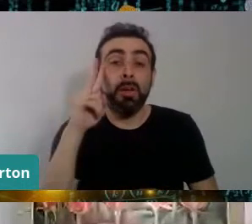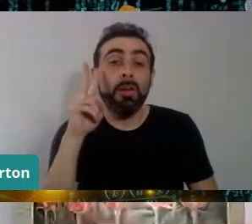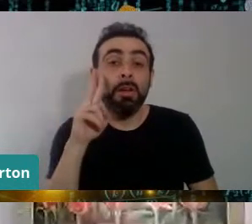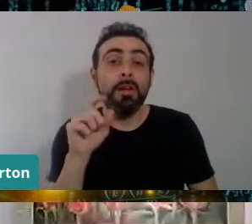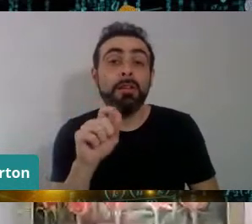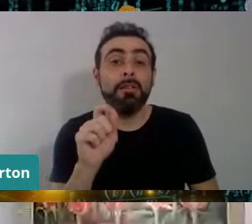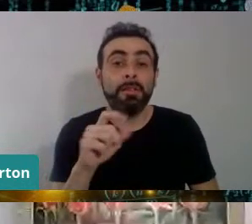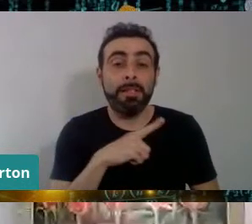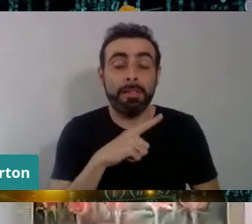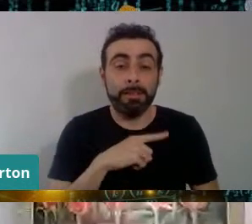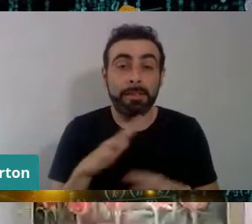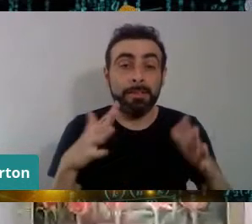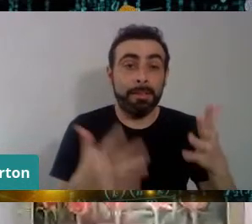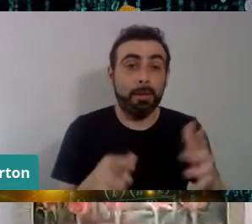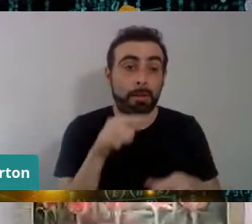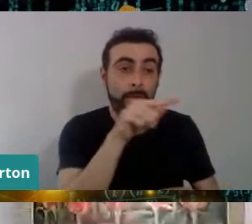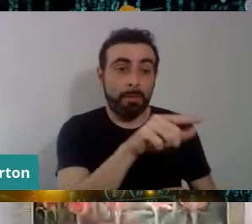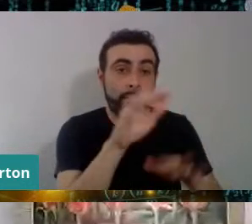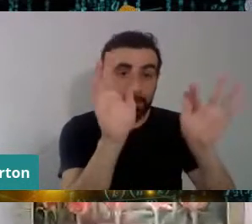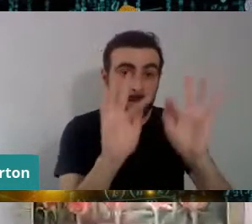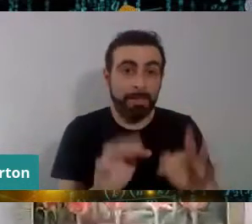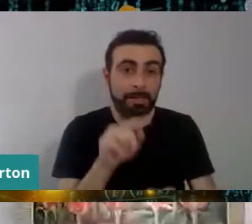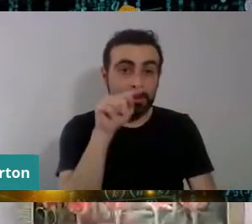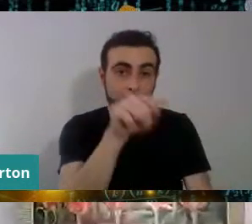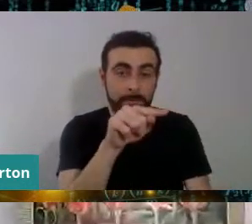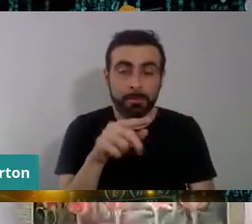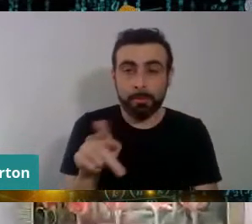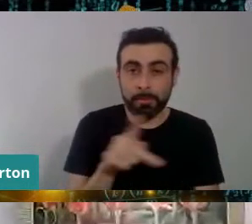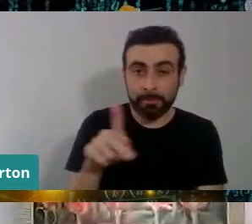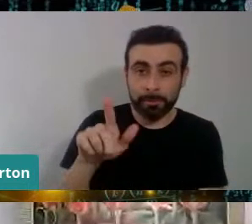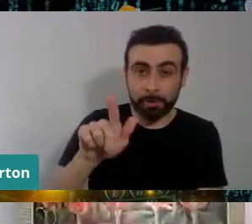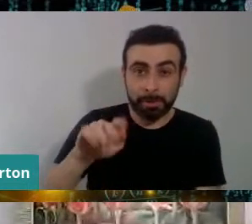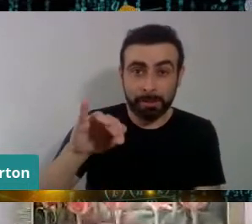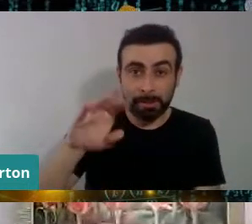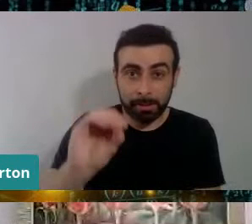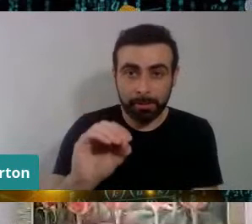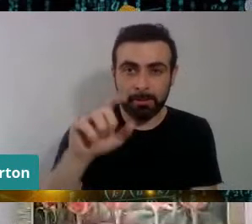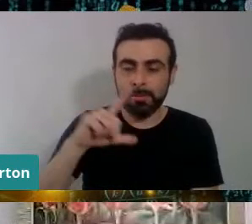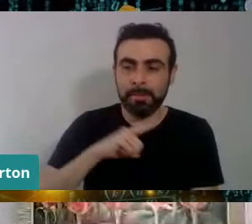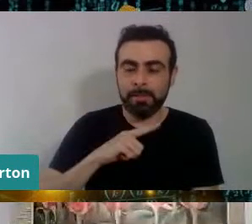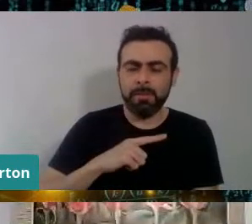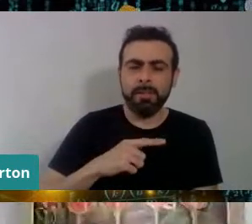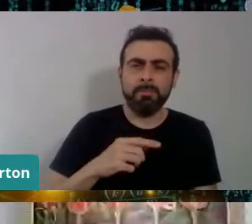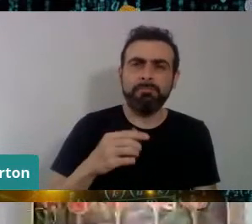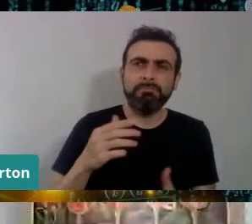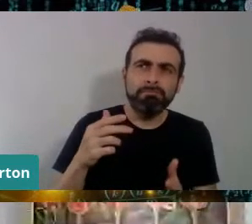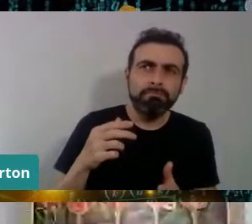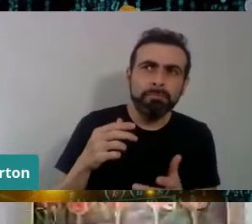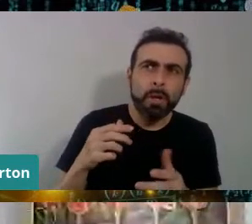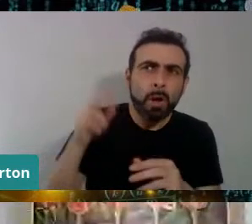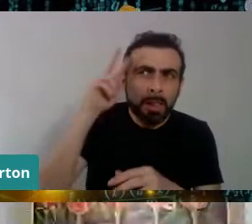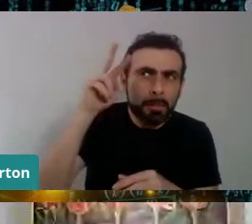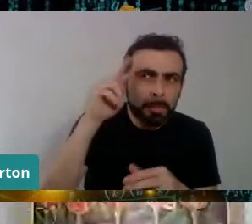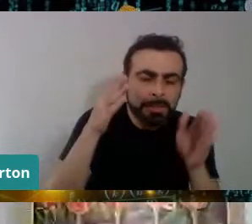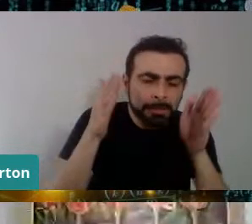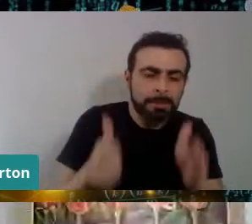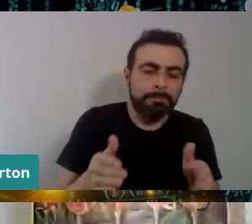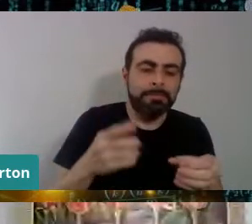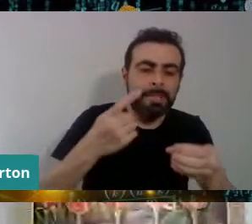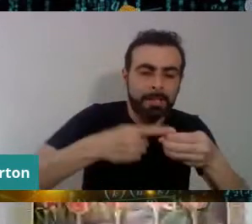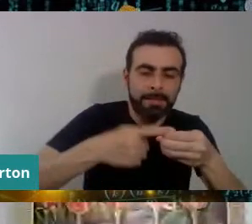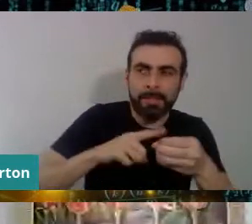queridíssimo Guido esteve em má situação lá em Londrina, né? E aí eu paro um pouquinho